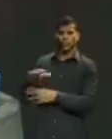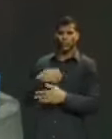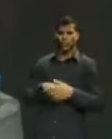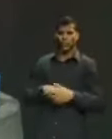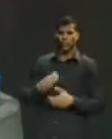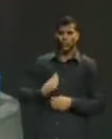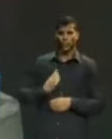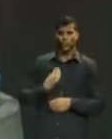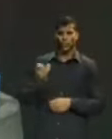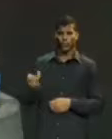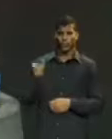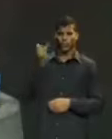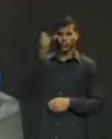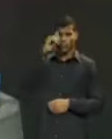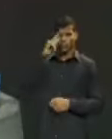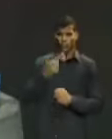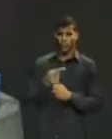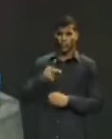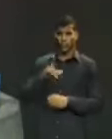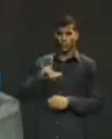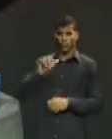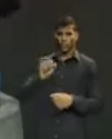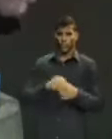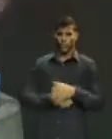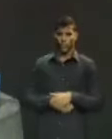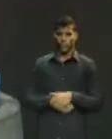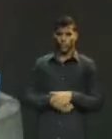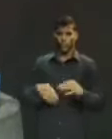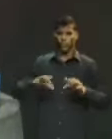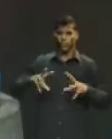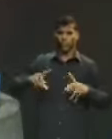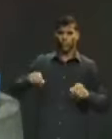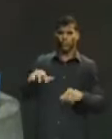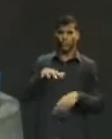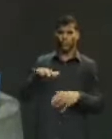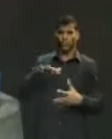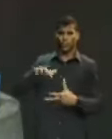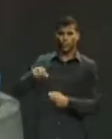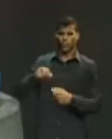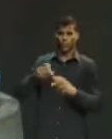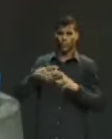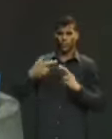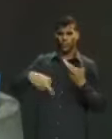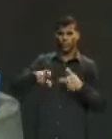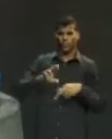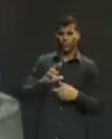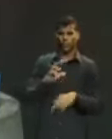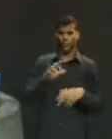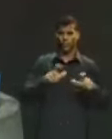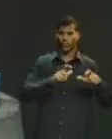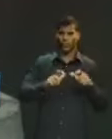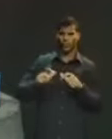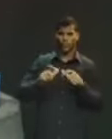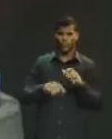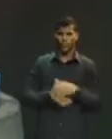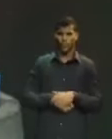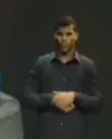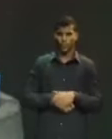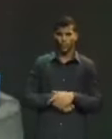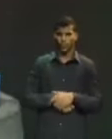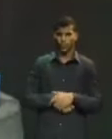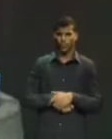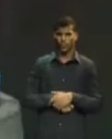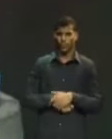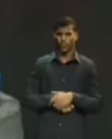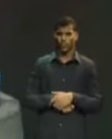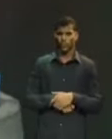na gestão pública estadual, na gestão municipal, em todos os cantos do mundo, nas comunidades religiosas, nas comunidades territoriais, mas, sobretudo, aos